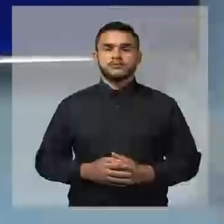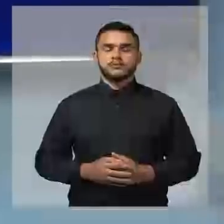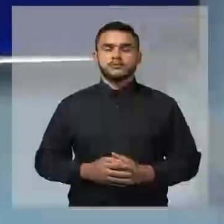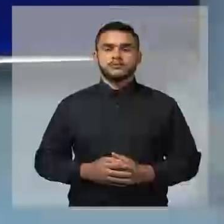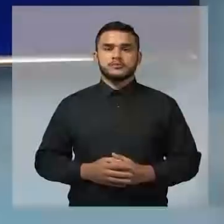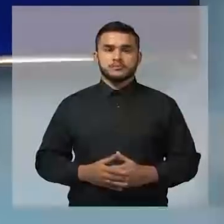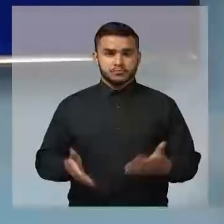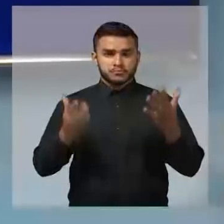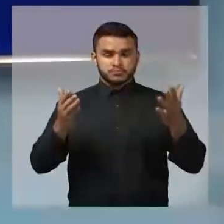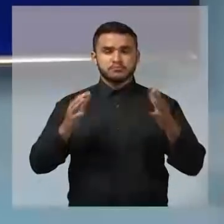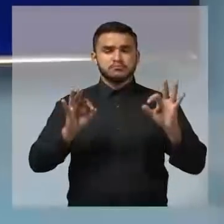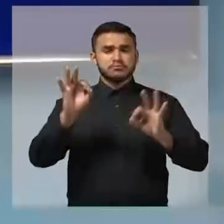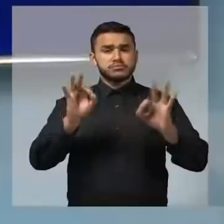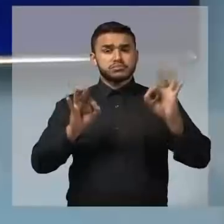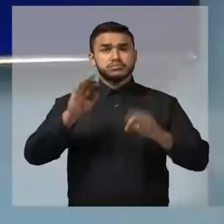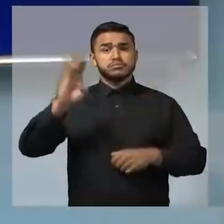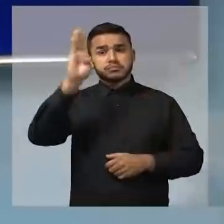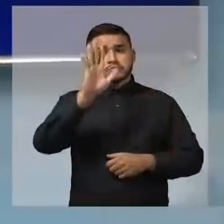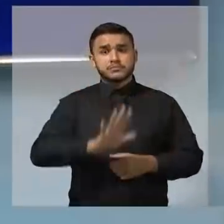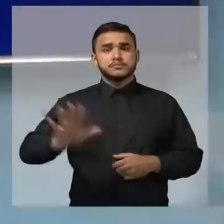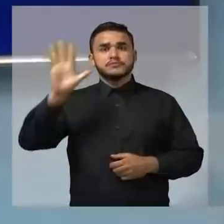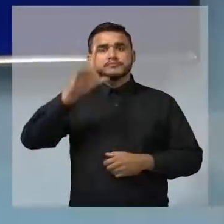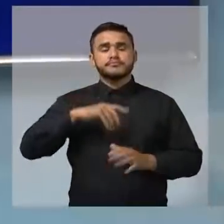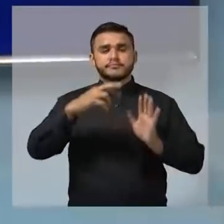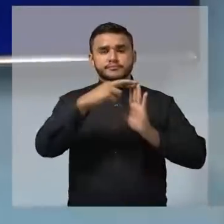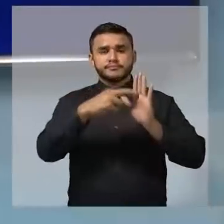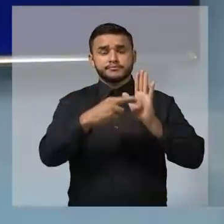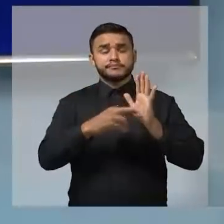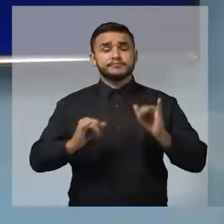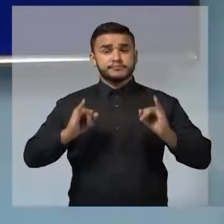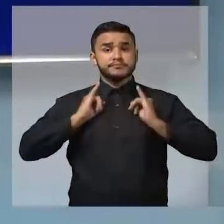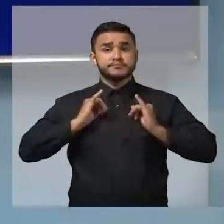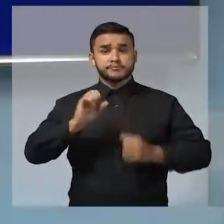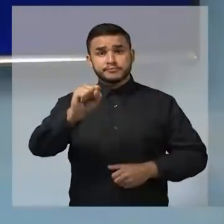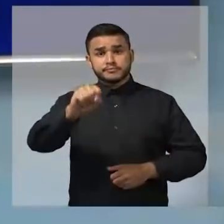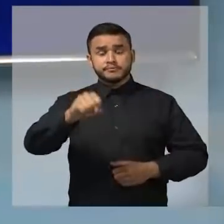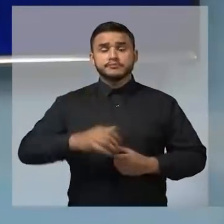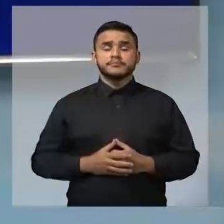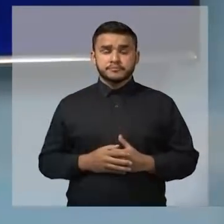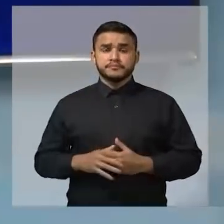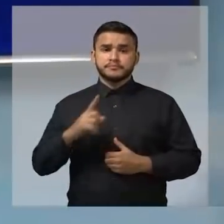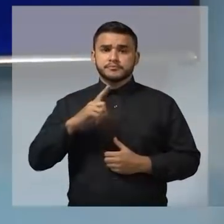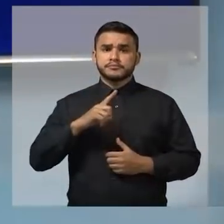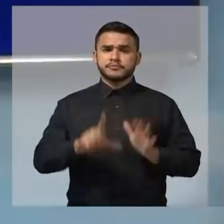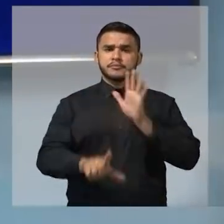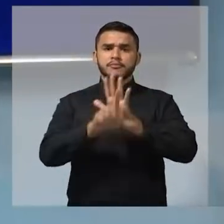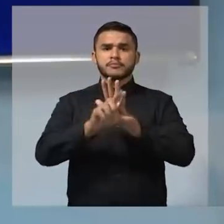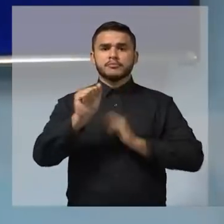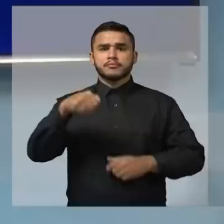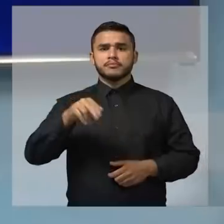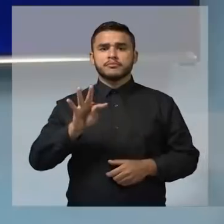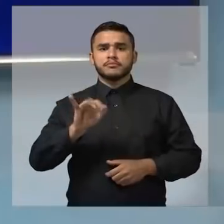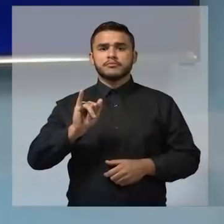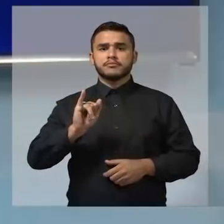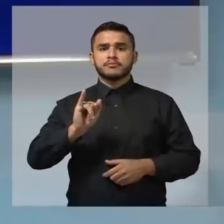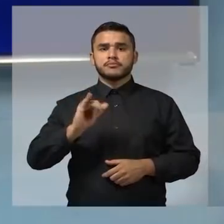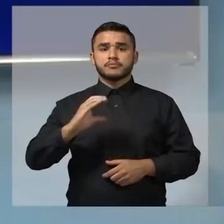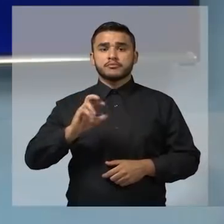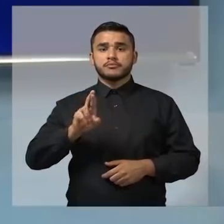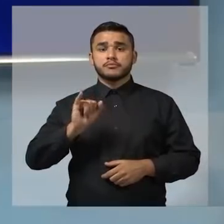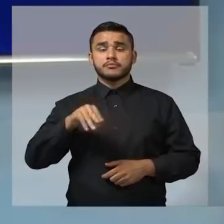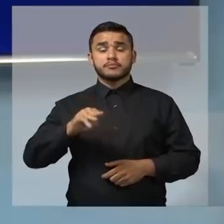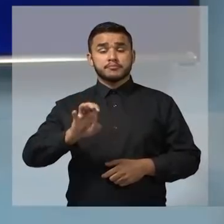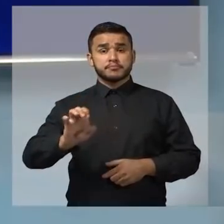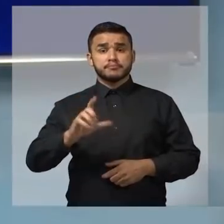No plano nacional, as atenções se voltam para a reforma da Previdência e para a lei anticrime, encaminhada pelo governo na semana que